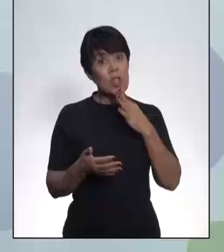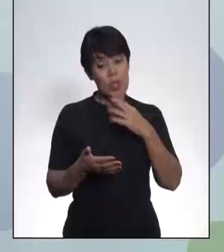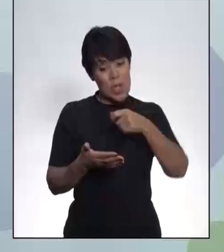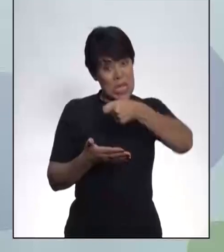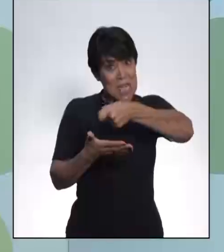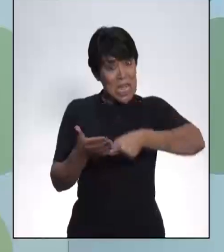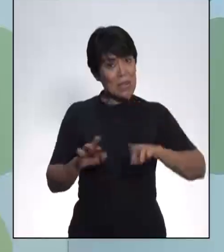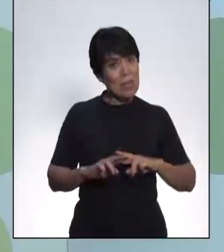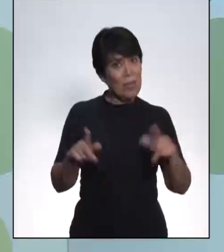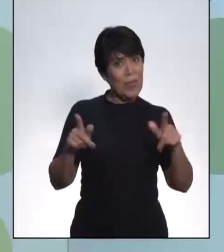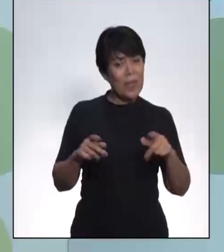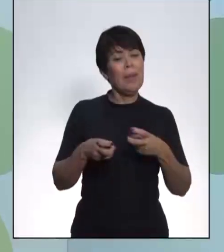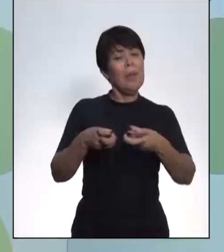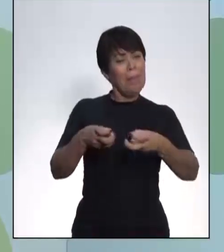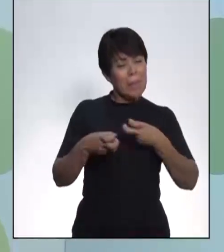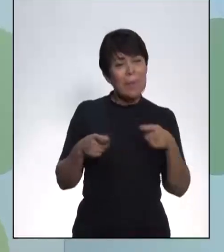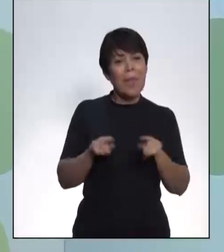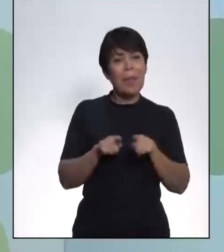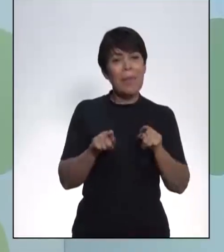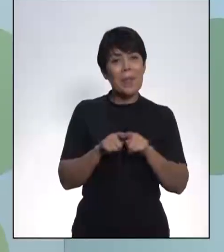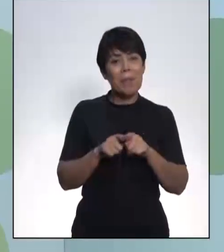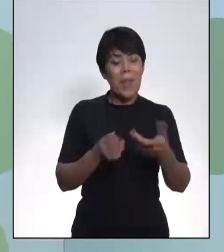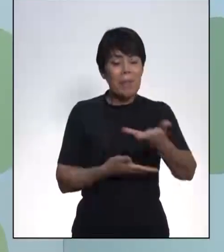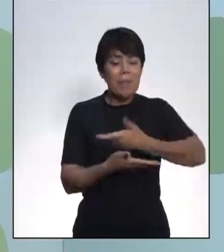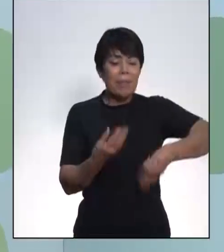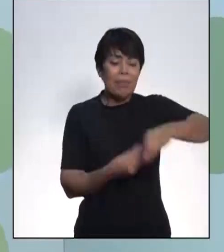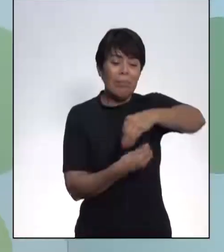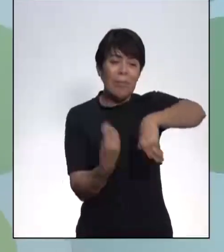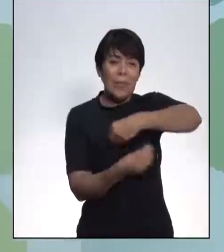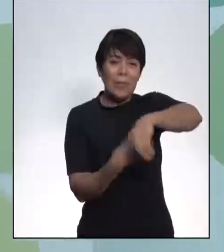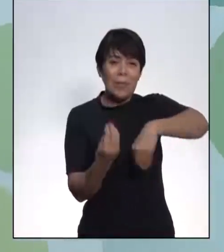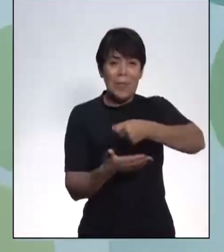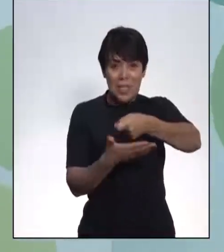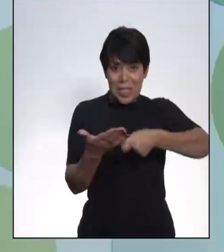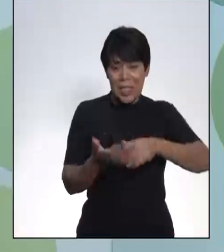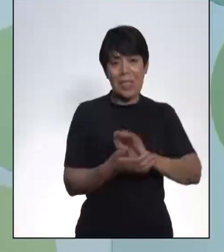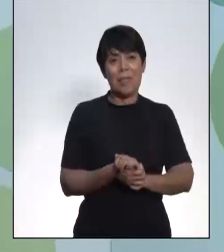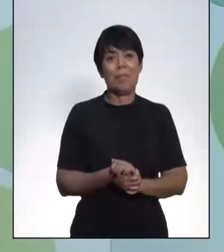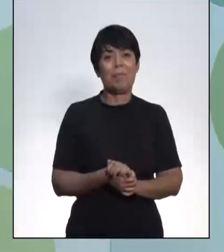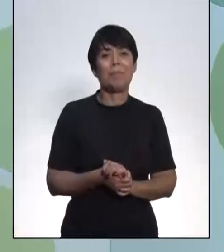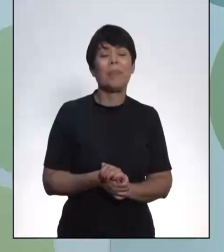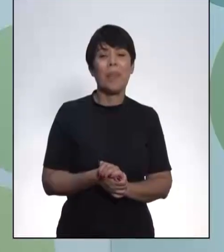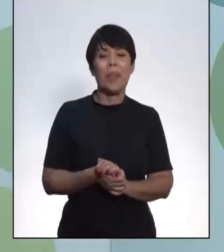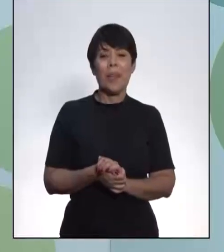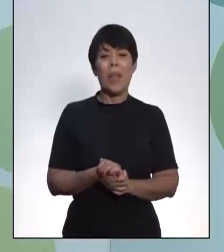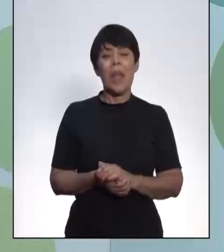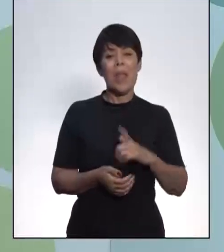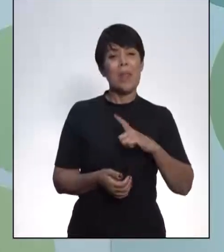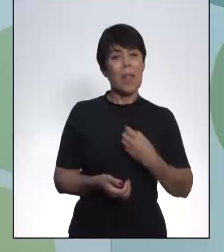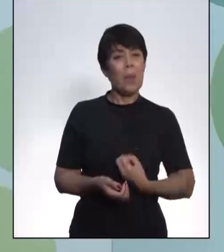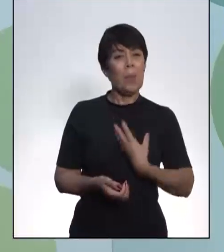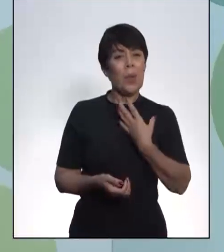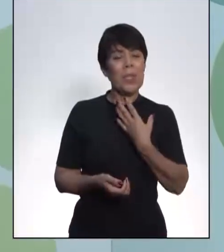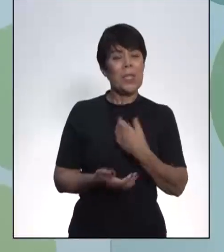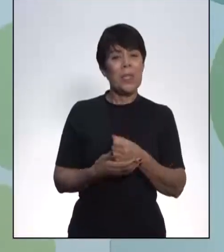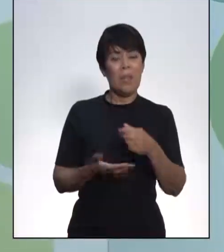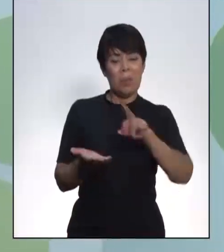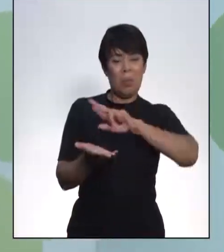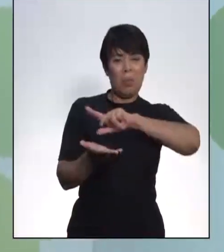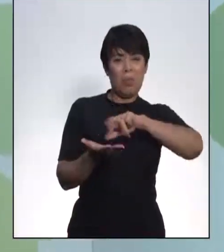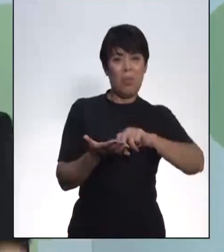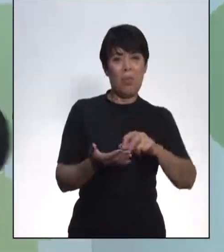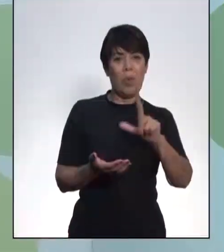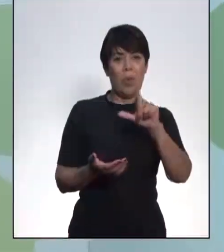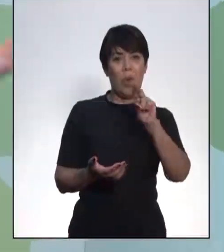sua capacidade de perceber a intertextualidade. Vamos lá? Vocês conhecem esse famoso poema? Luxo, luxo, luxo, luxo, luxo, luxo, luxo, formou a palavra